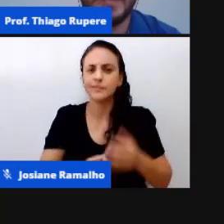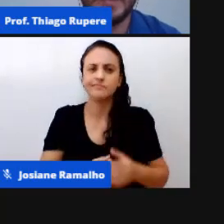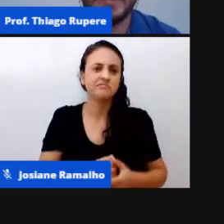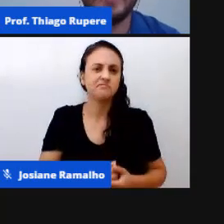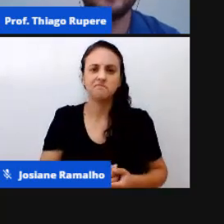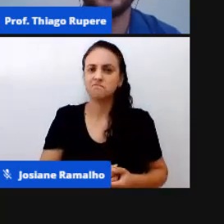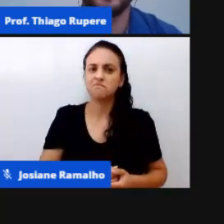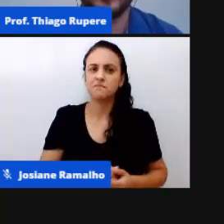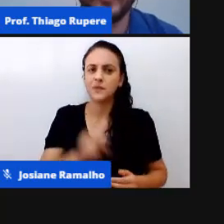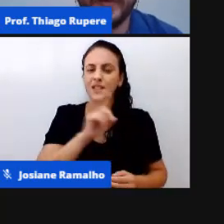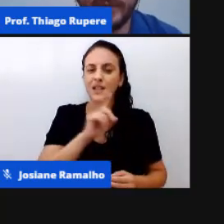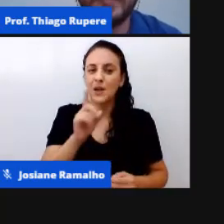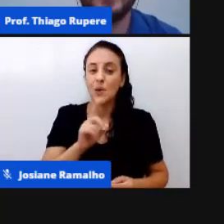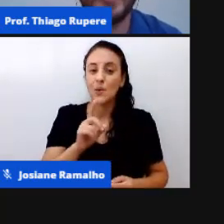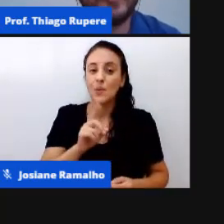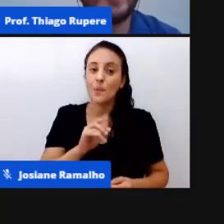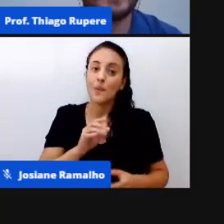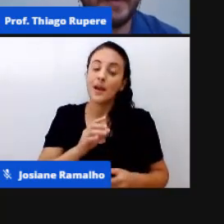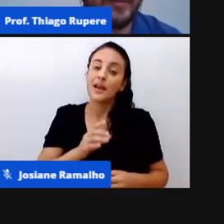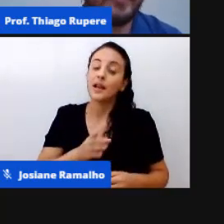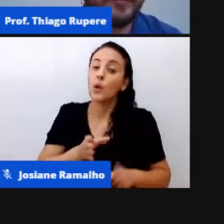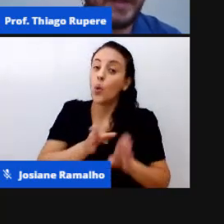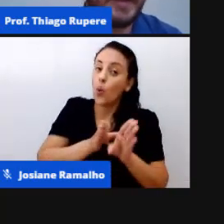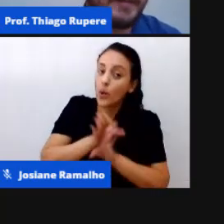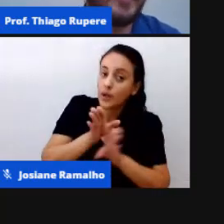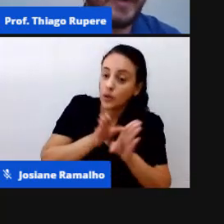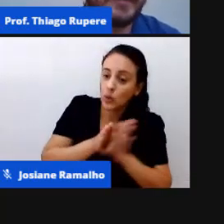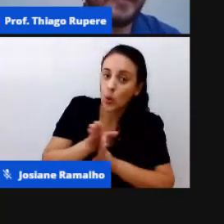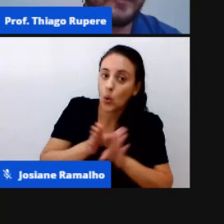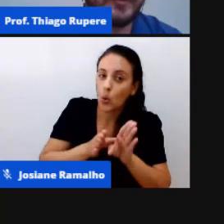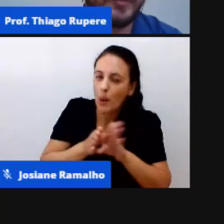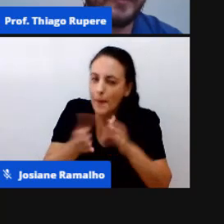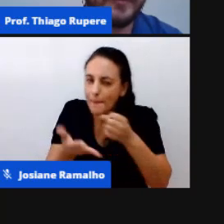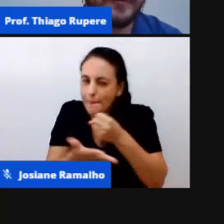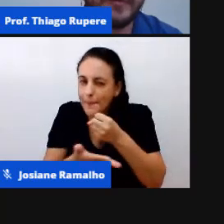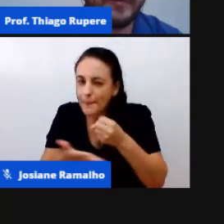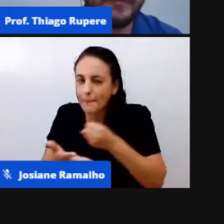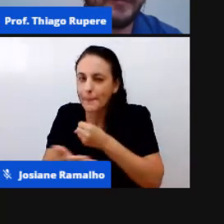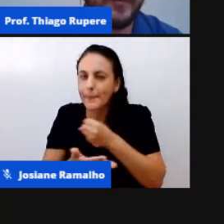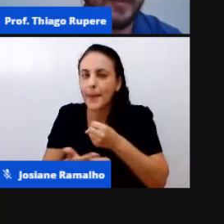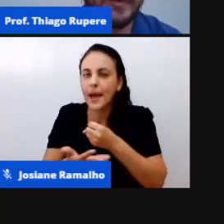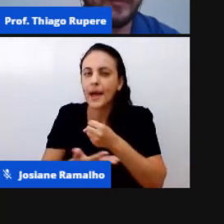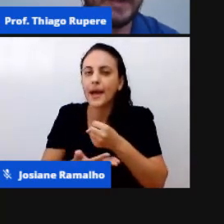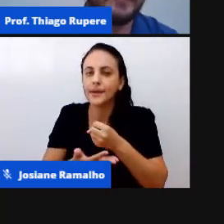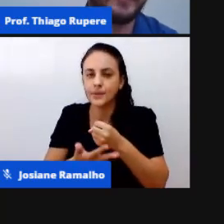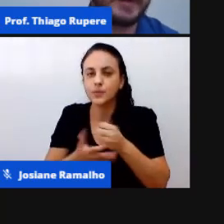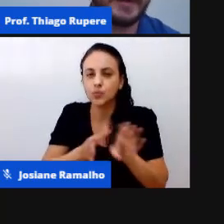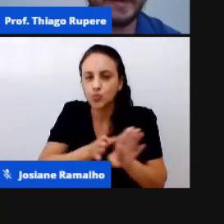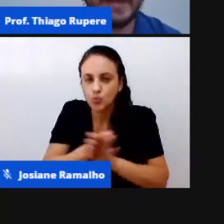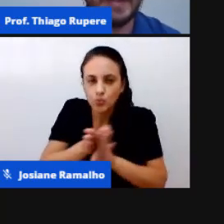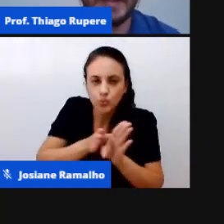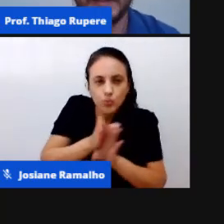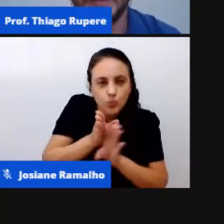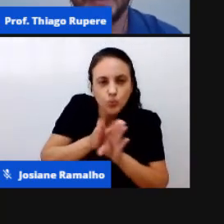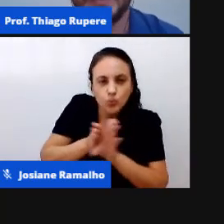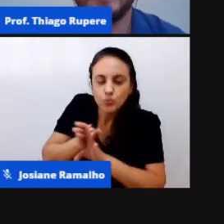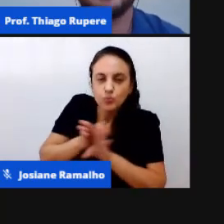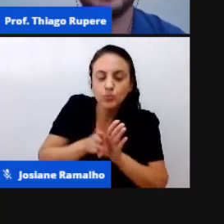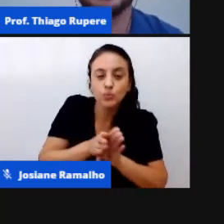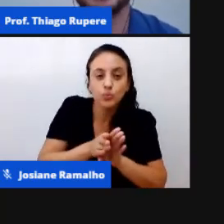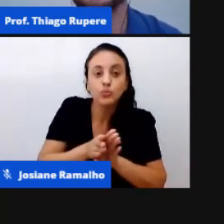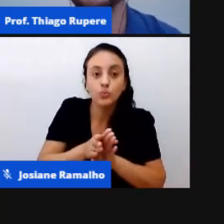bases, ele articulou, você vê o papel central importantíssimo do professor, de forma nenhuma ele fica